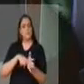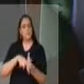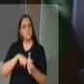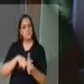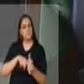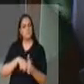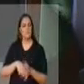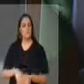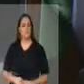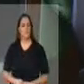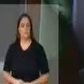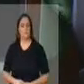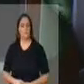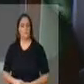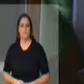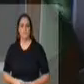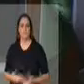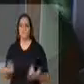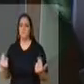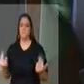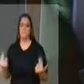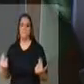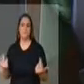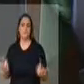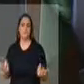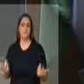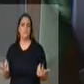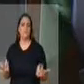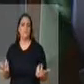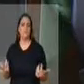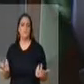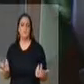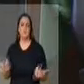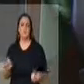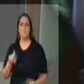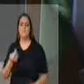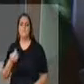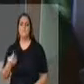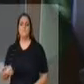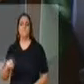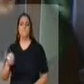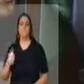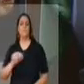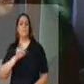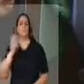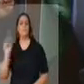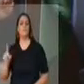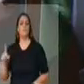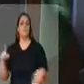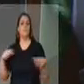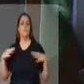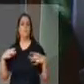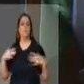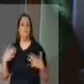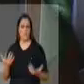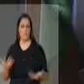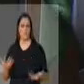como faz-se para a doação de sangue, a licença daquele dia. Ele sai